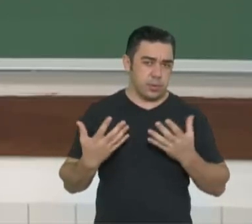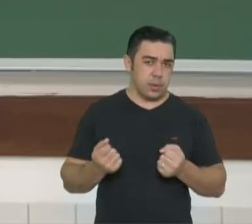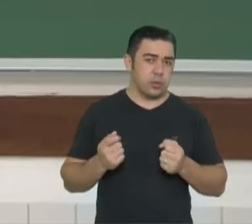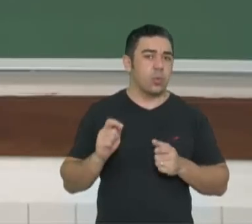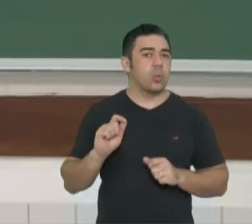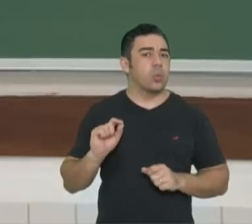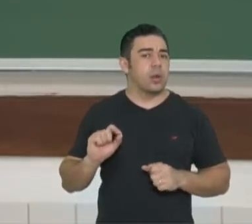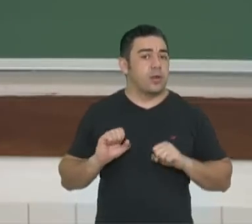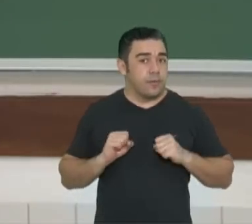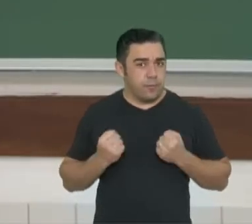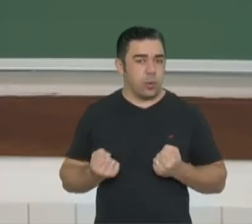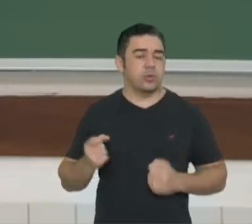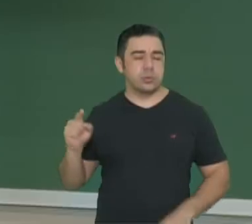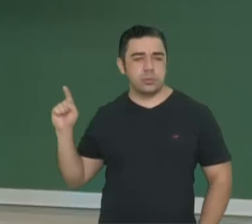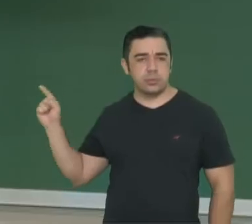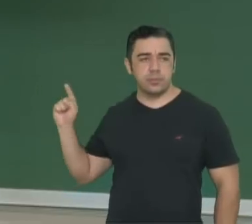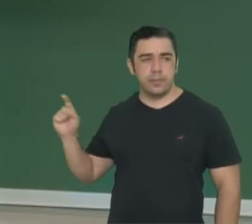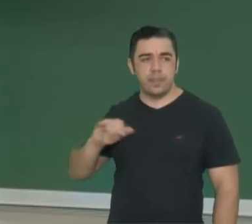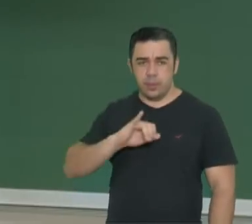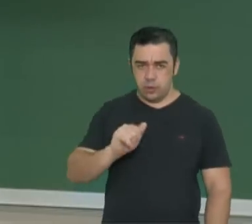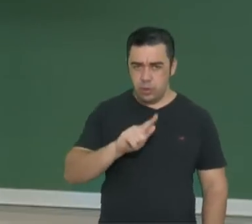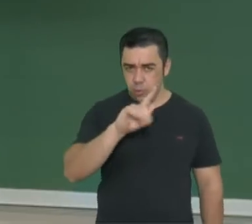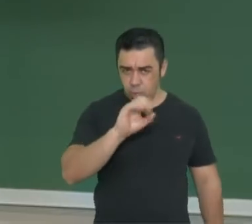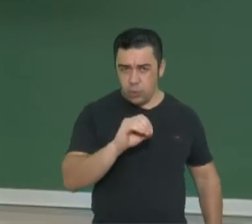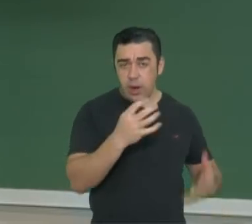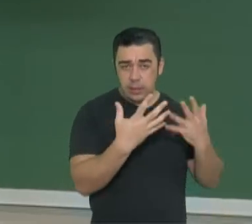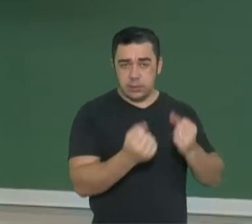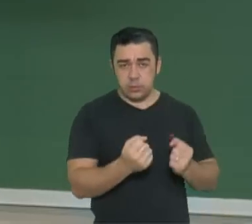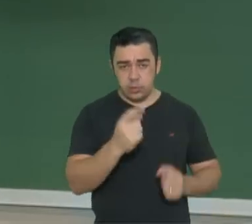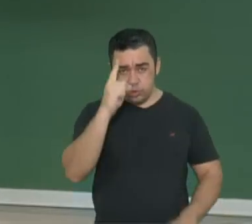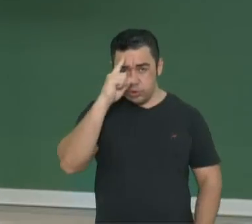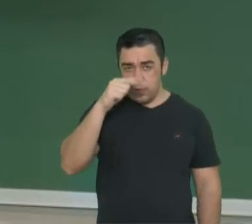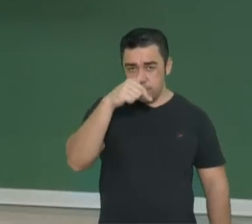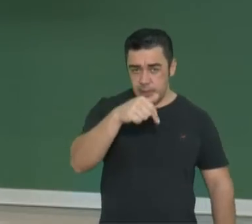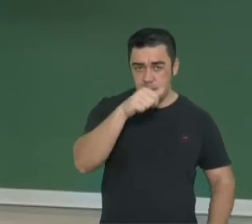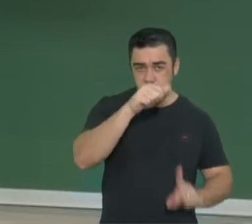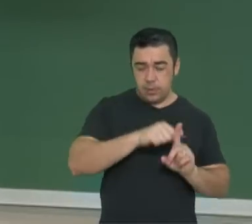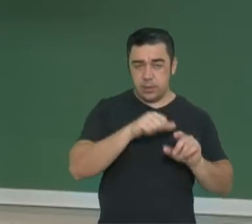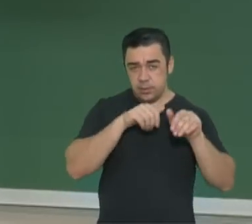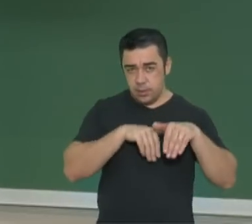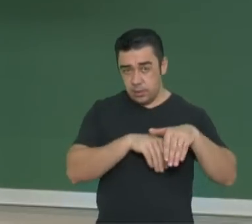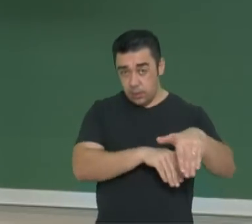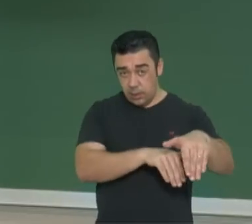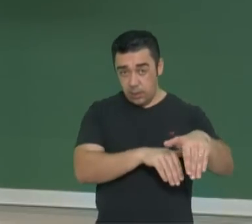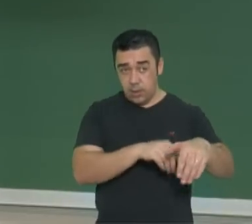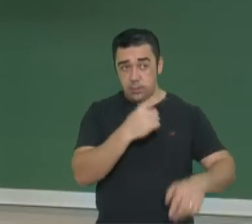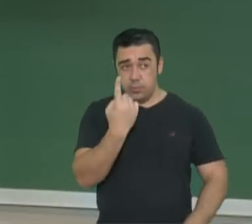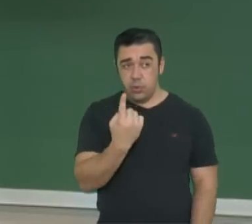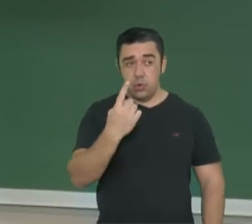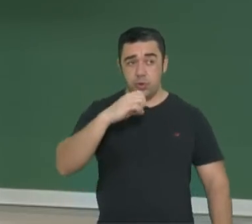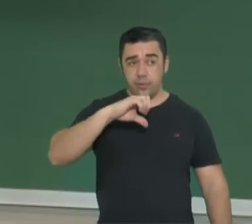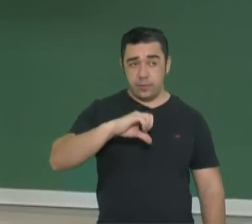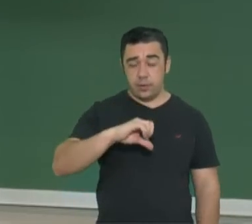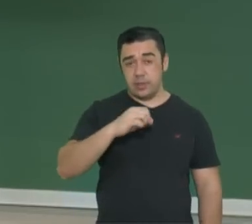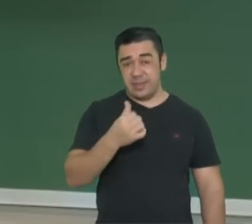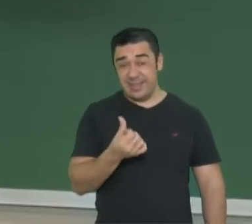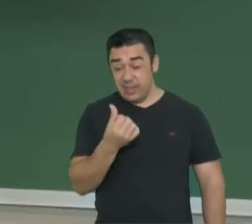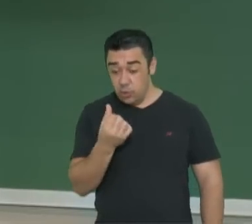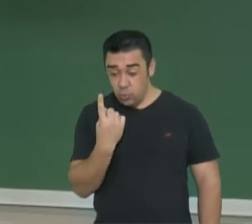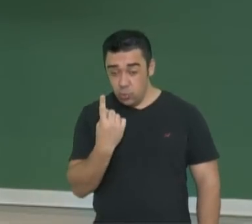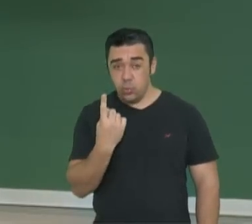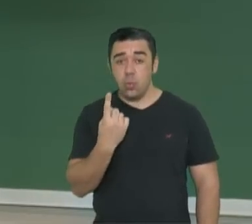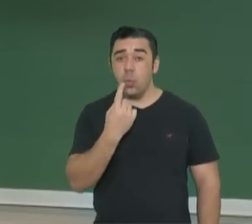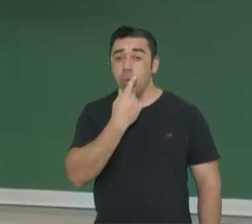ganhou força. E aí, Jango aceitou e no dia 7 de setembro de 1961,